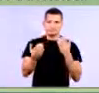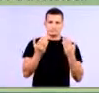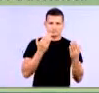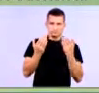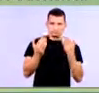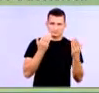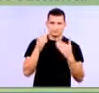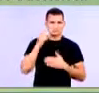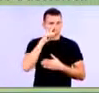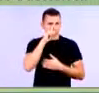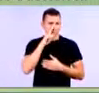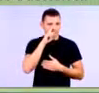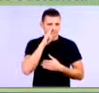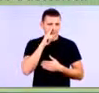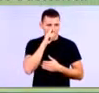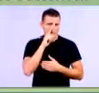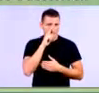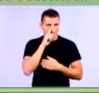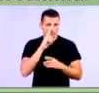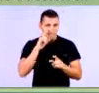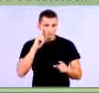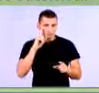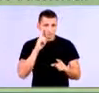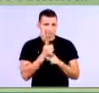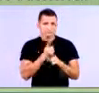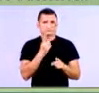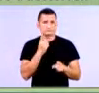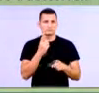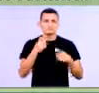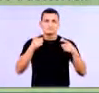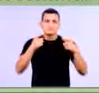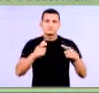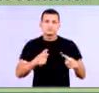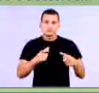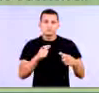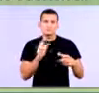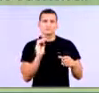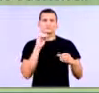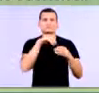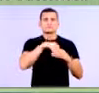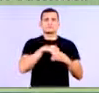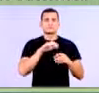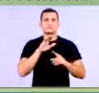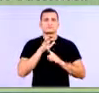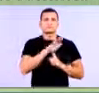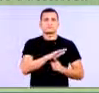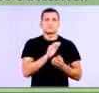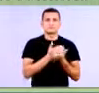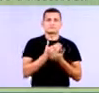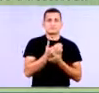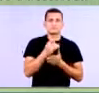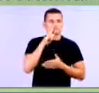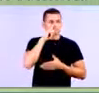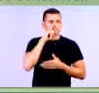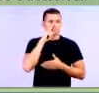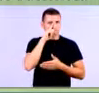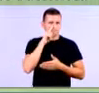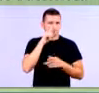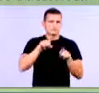risco para diagnosticar onde aplicar proteção a partir das ameaças